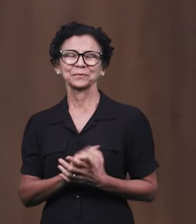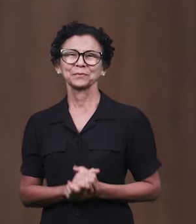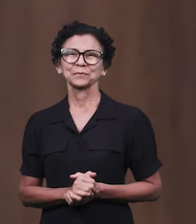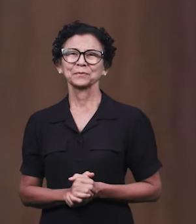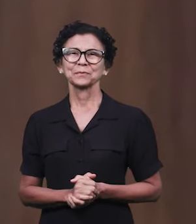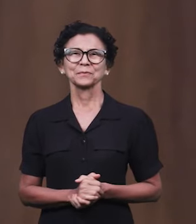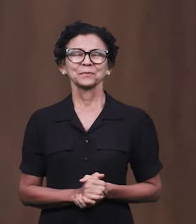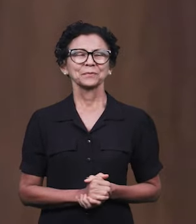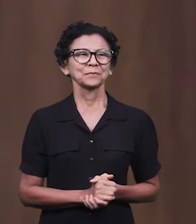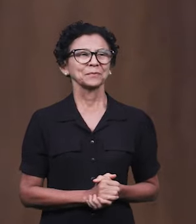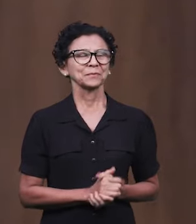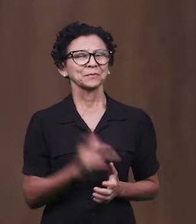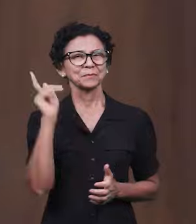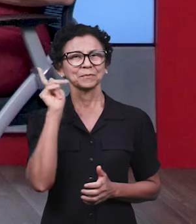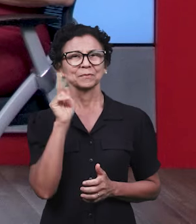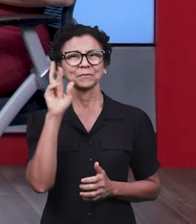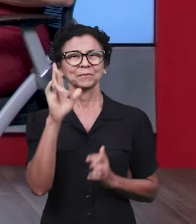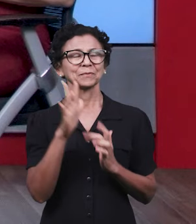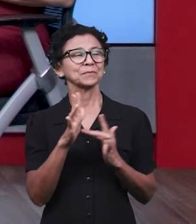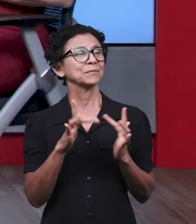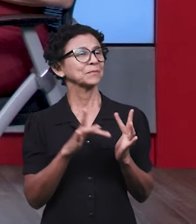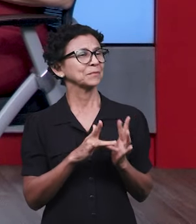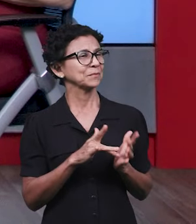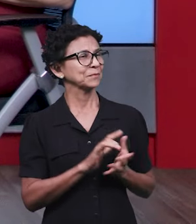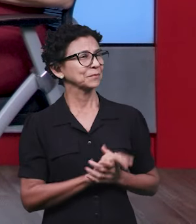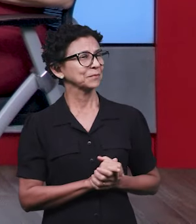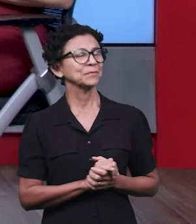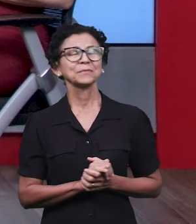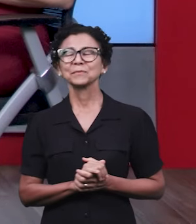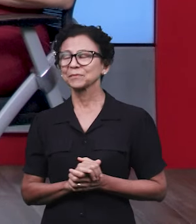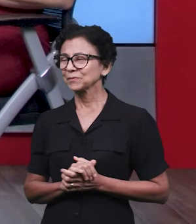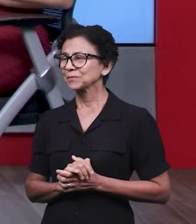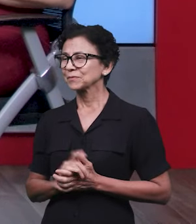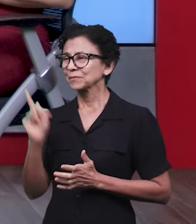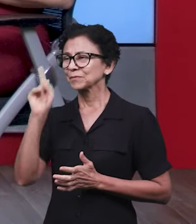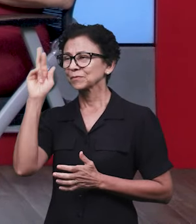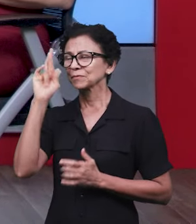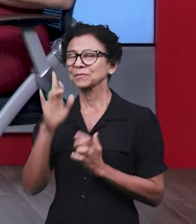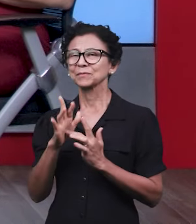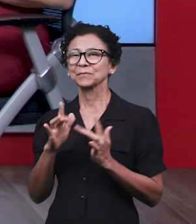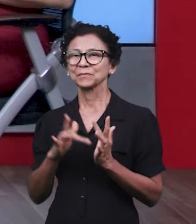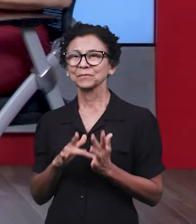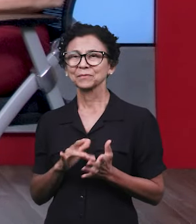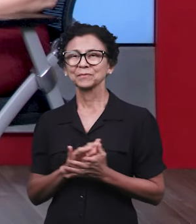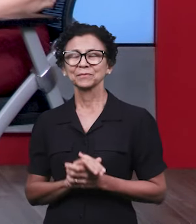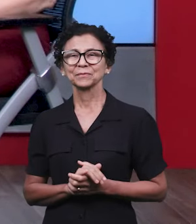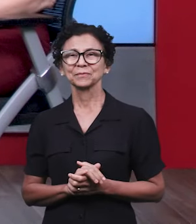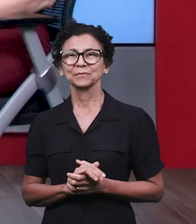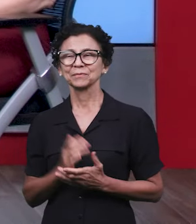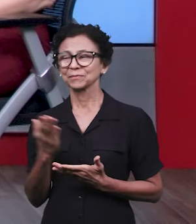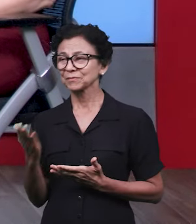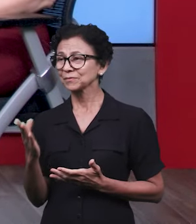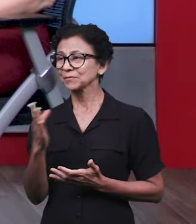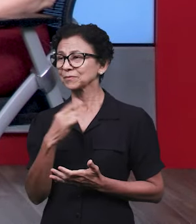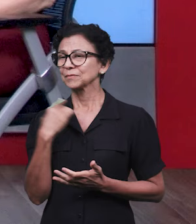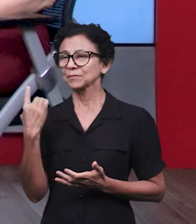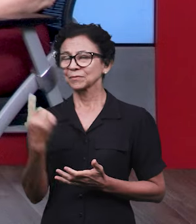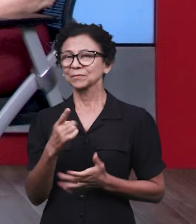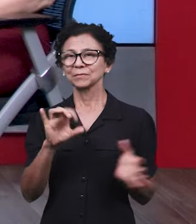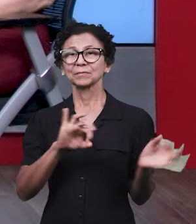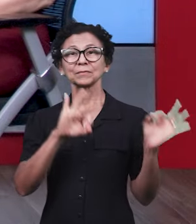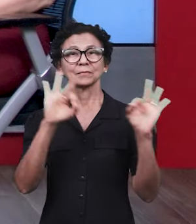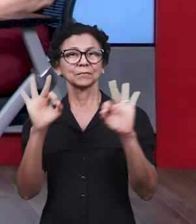Pastor João, a paz do Senhor, pastor. A paz do Senhor, Leonice, a paz do Senhor a todos os nossos ouvintes, as pessoas que estão